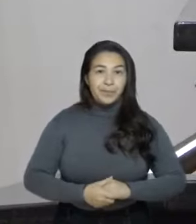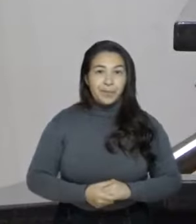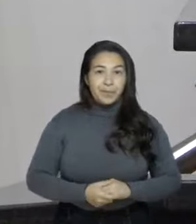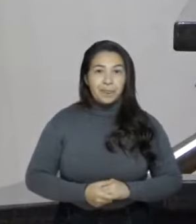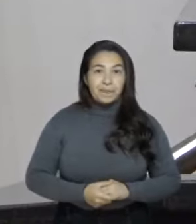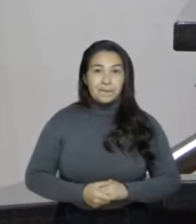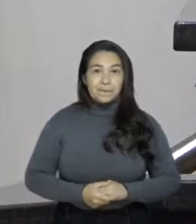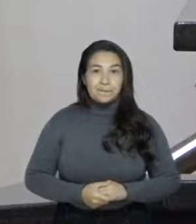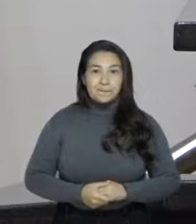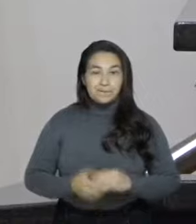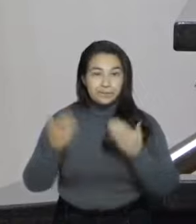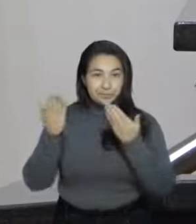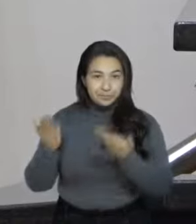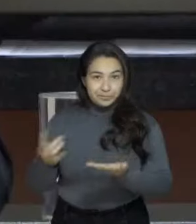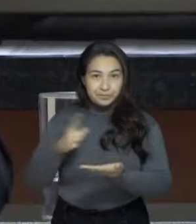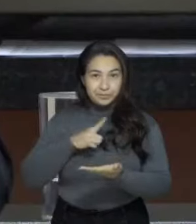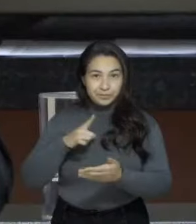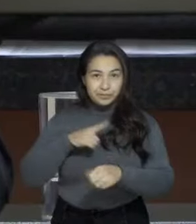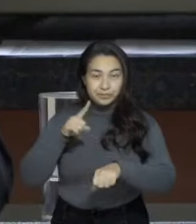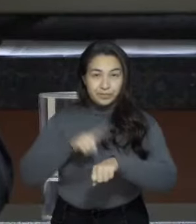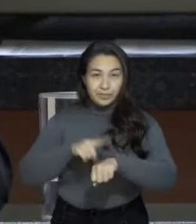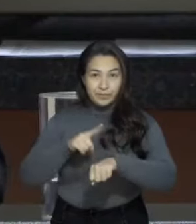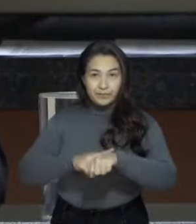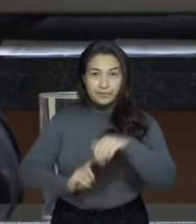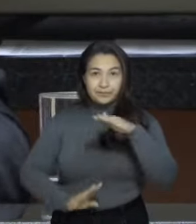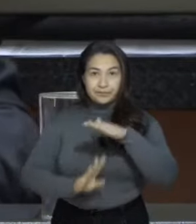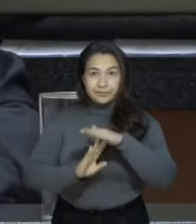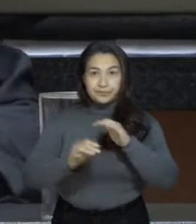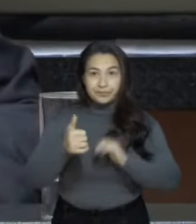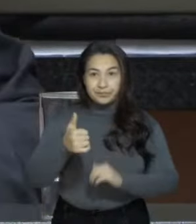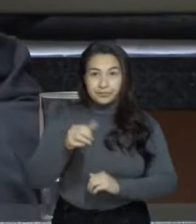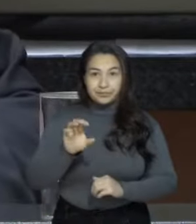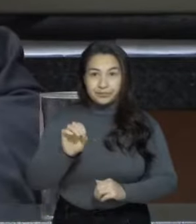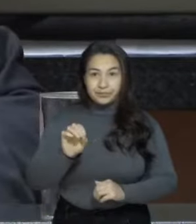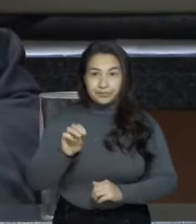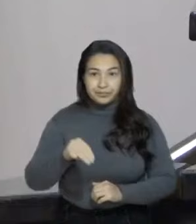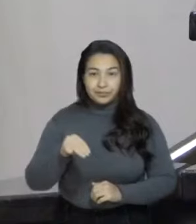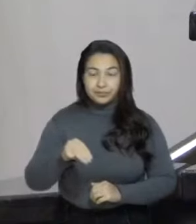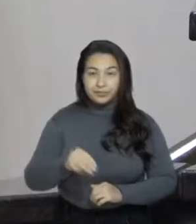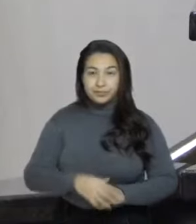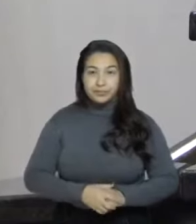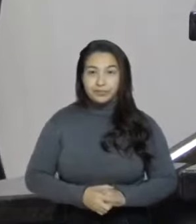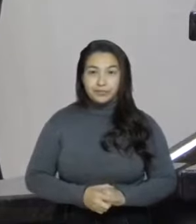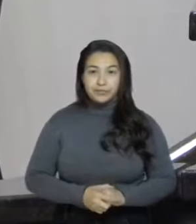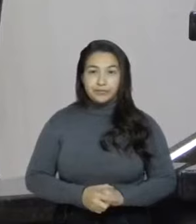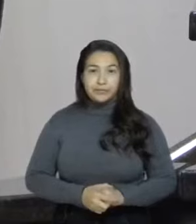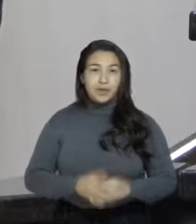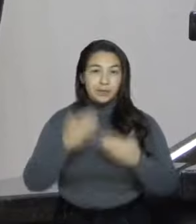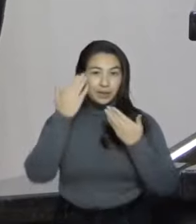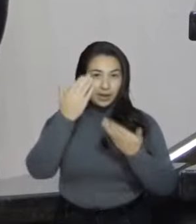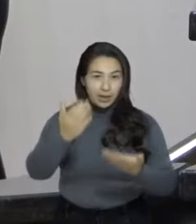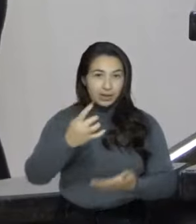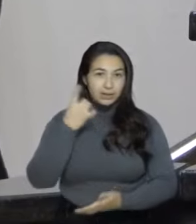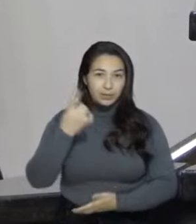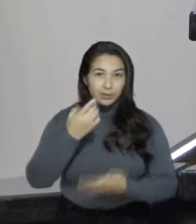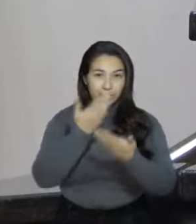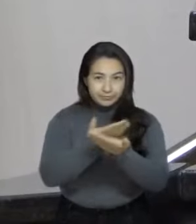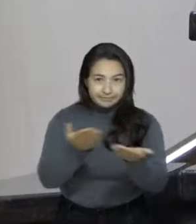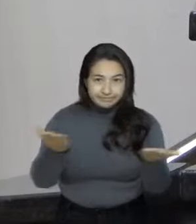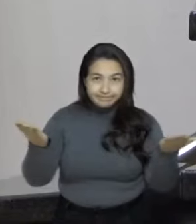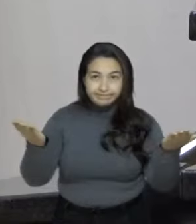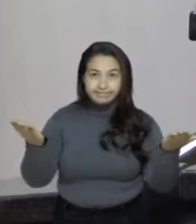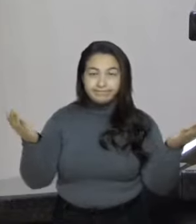vossa excelência tem o tempo de até 10 minutos Obrigado Presidente Obrigado aos nobres deputados deputados a todos que